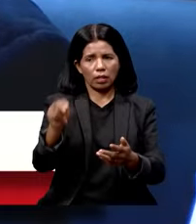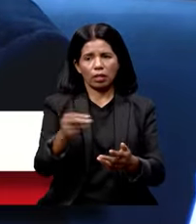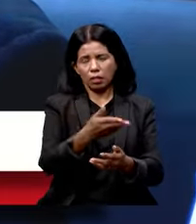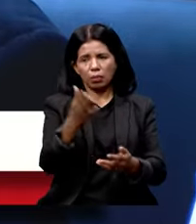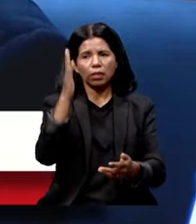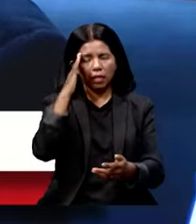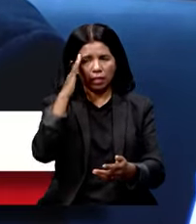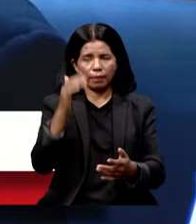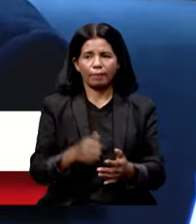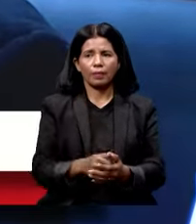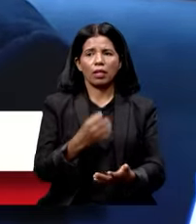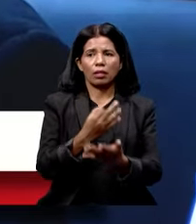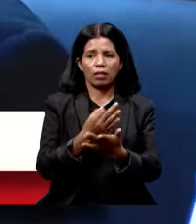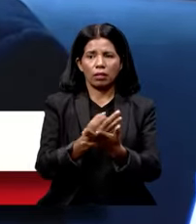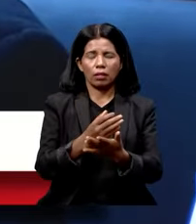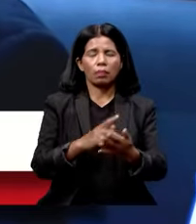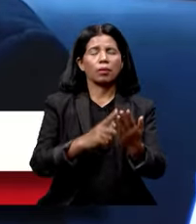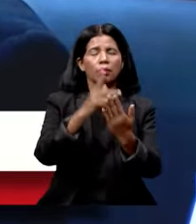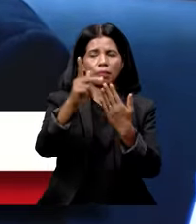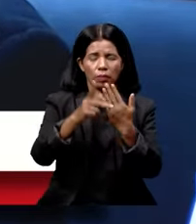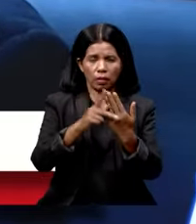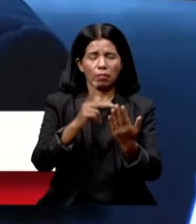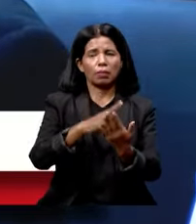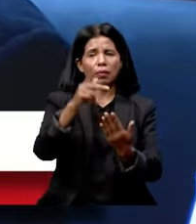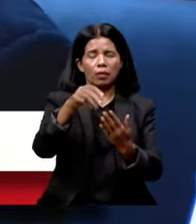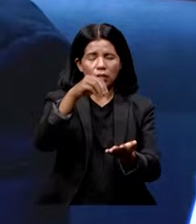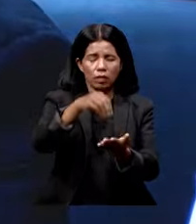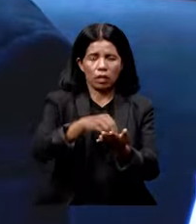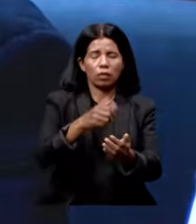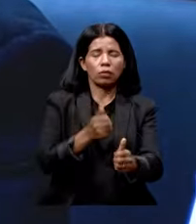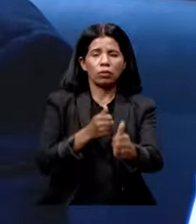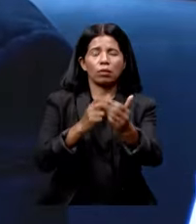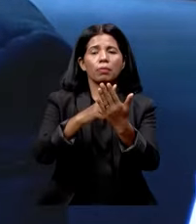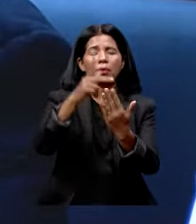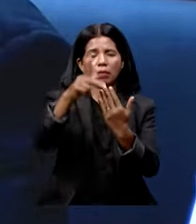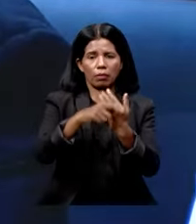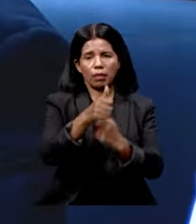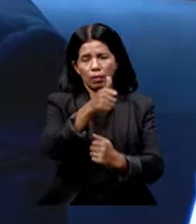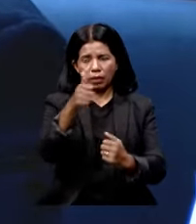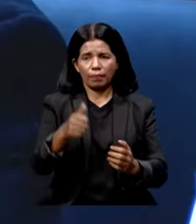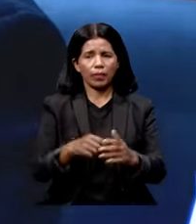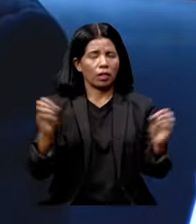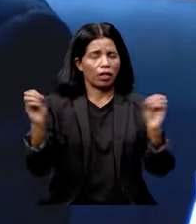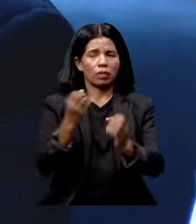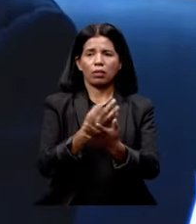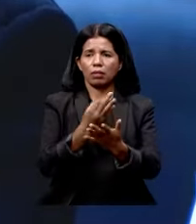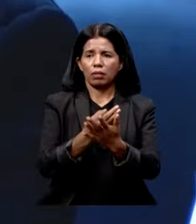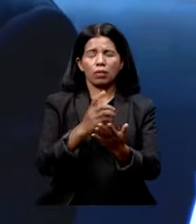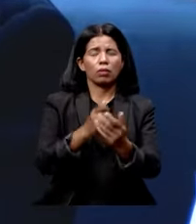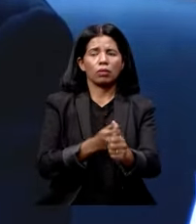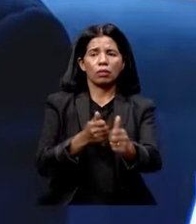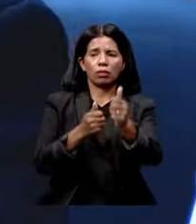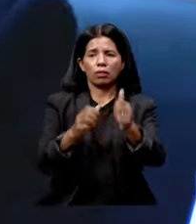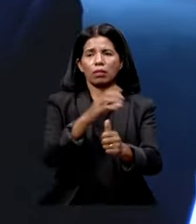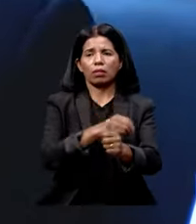hatene orçamento por programa tau tuir programa ida lá os orçamentos tal tuir fali